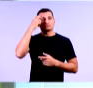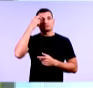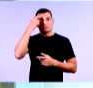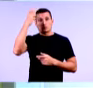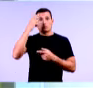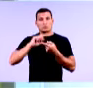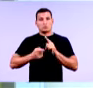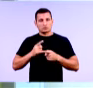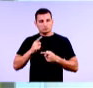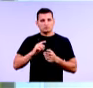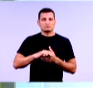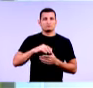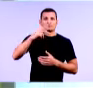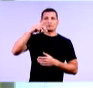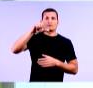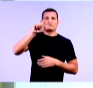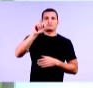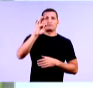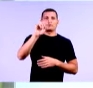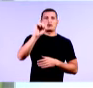era mais